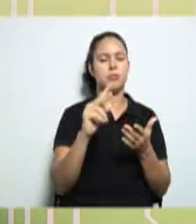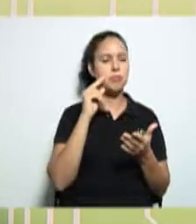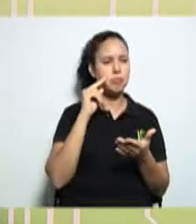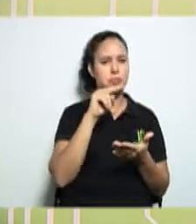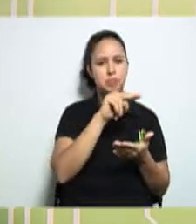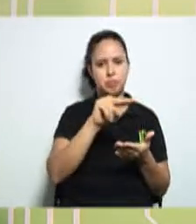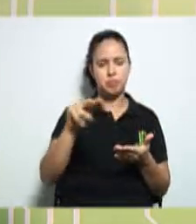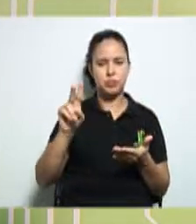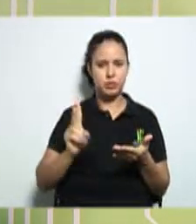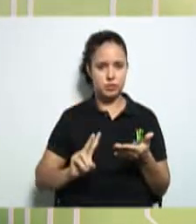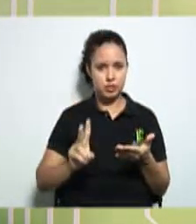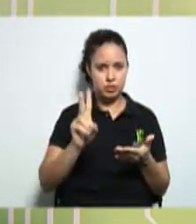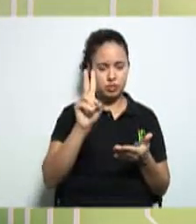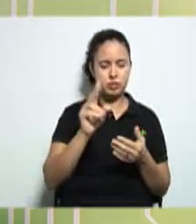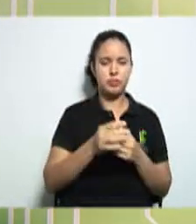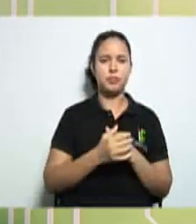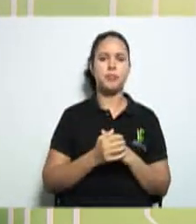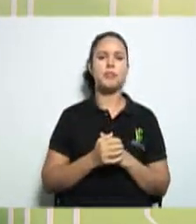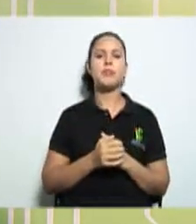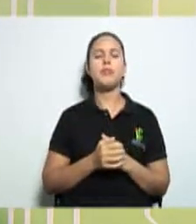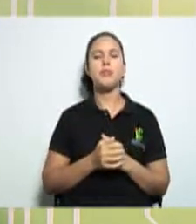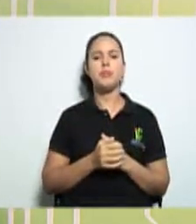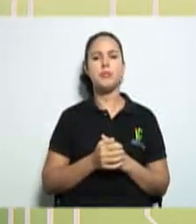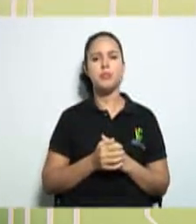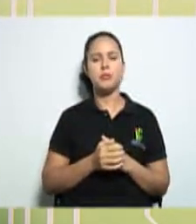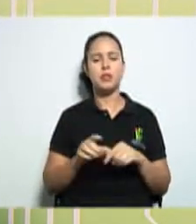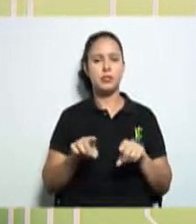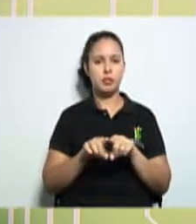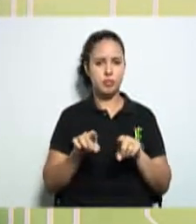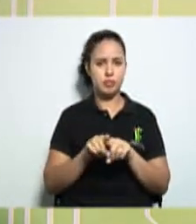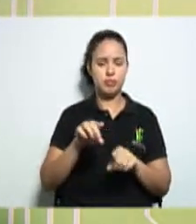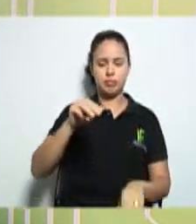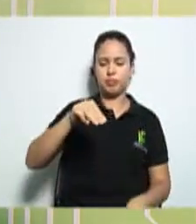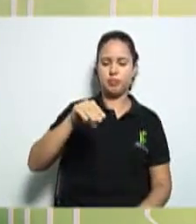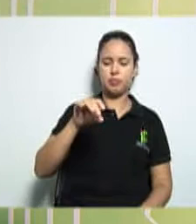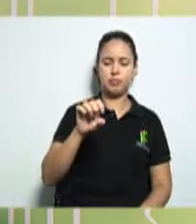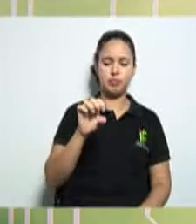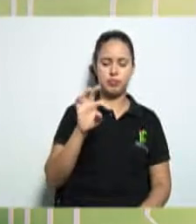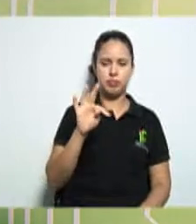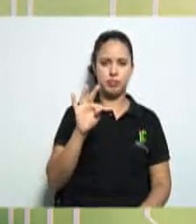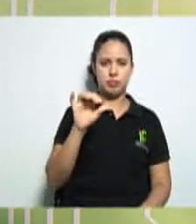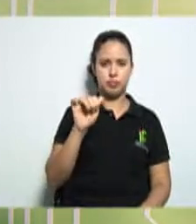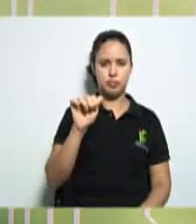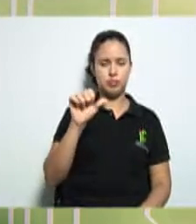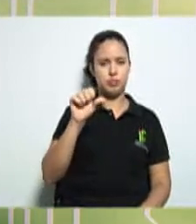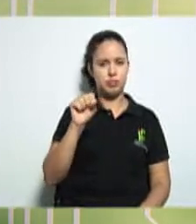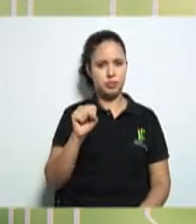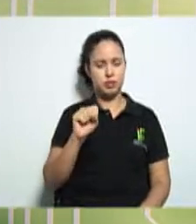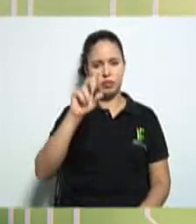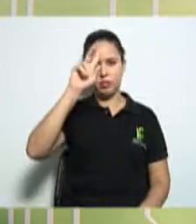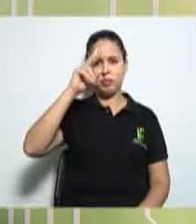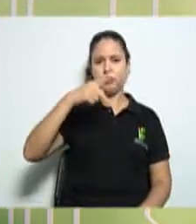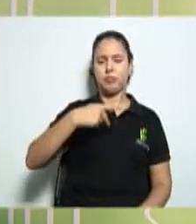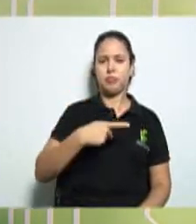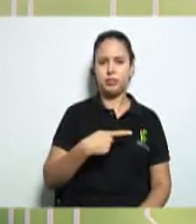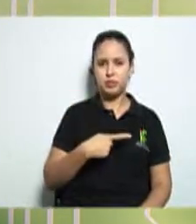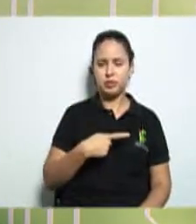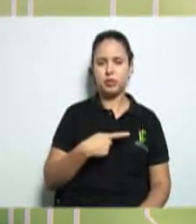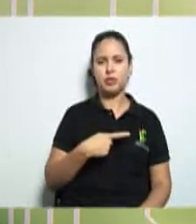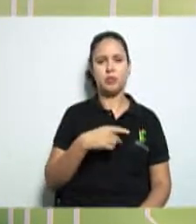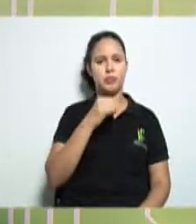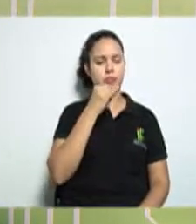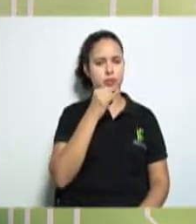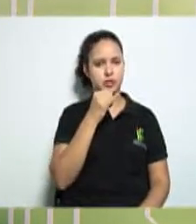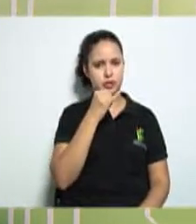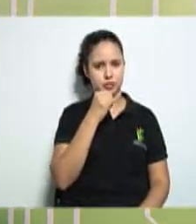seus valores. Outra coisa importante é as metas. São as metas pessoais. Eu trouxe exemplo lá, a